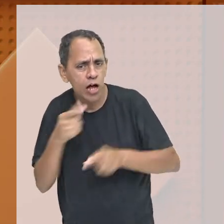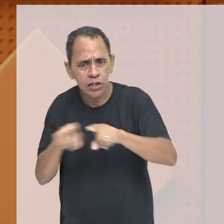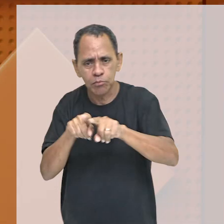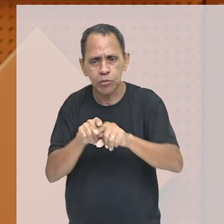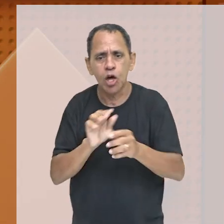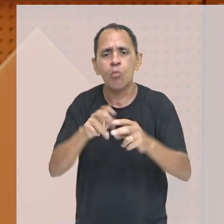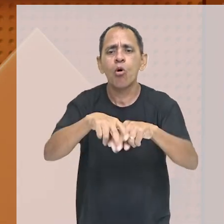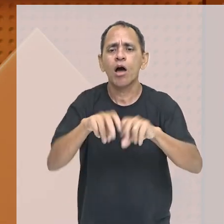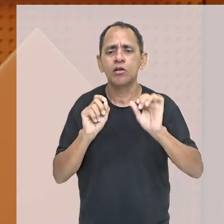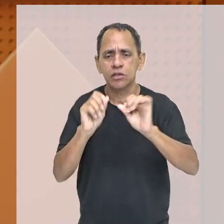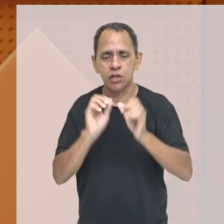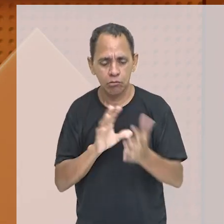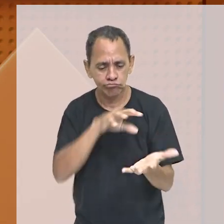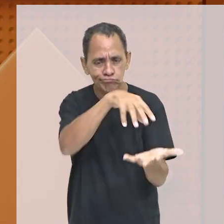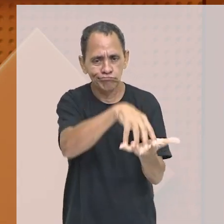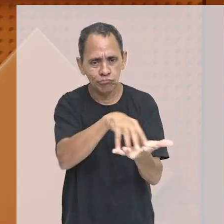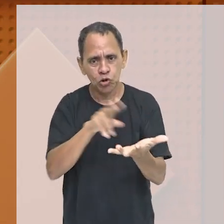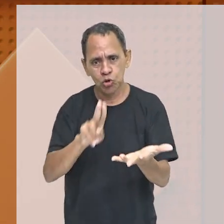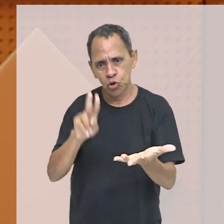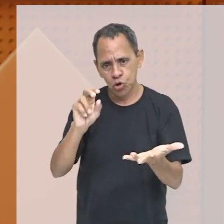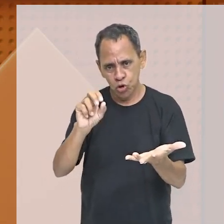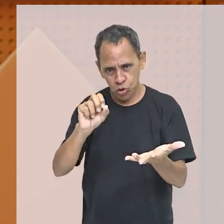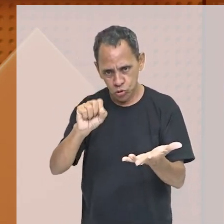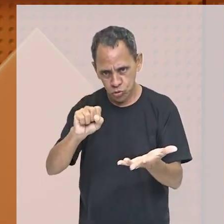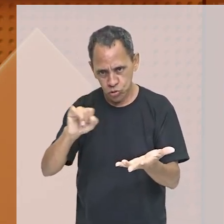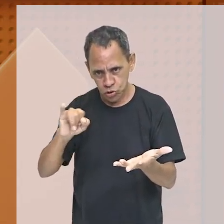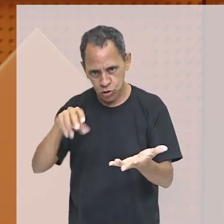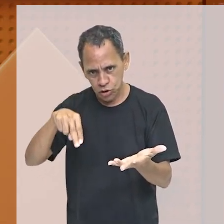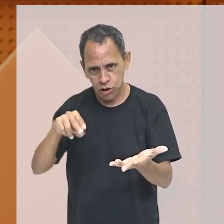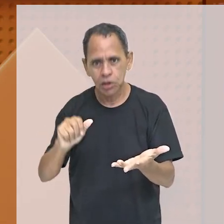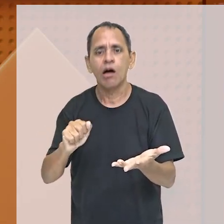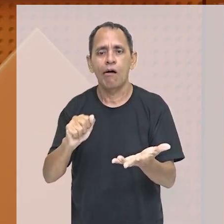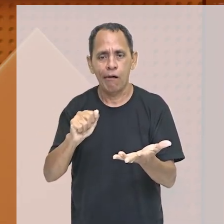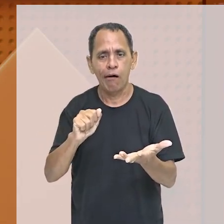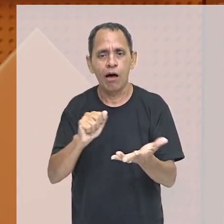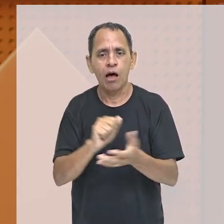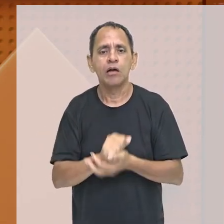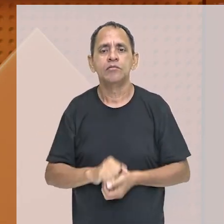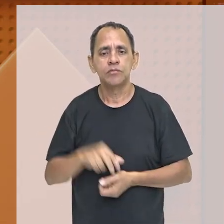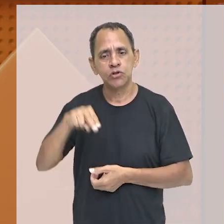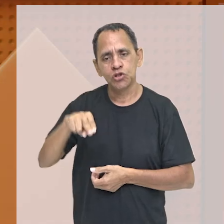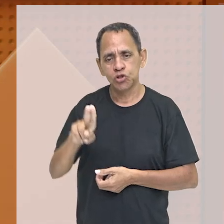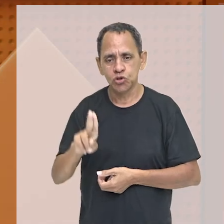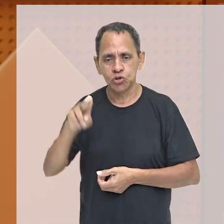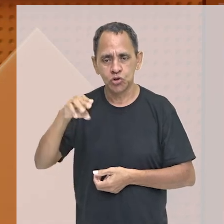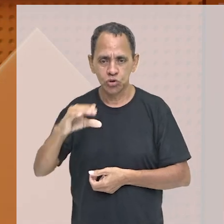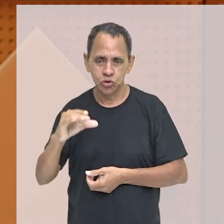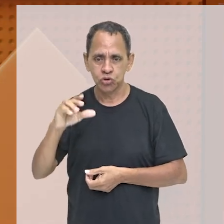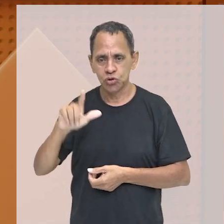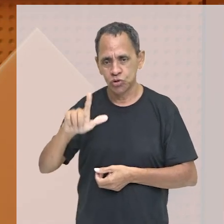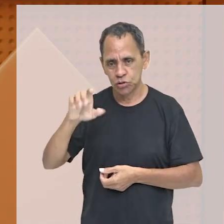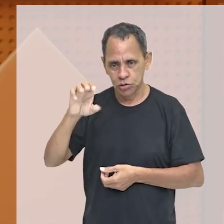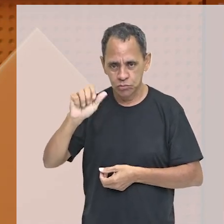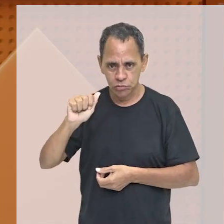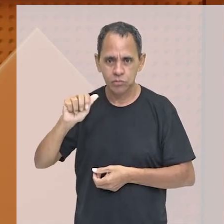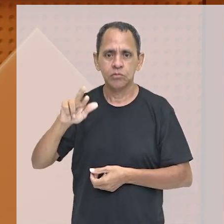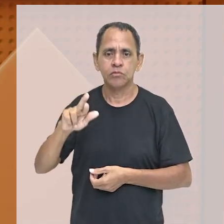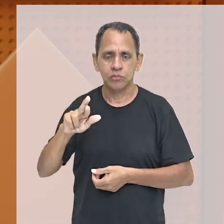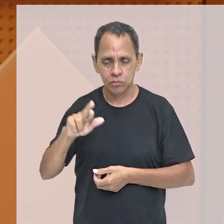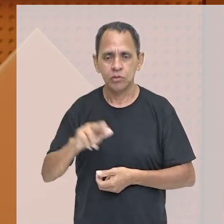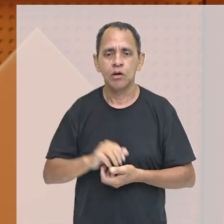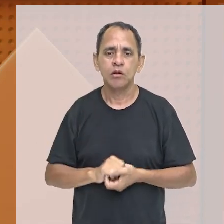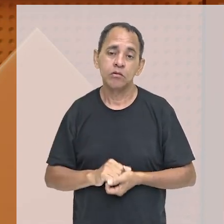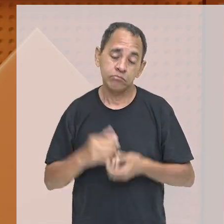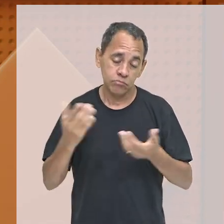isso? Então, apesar de todo o controle, toda a fiscalização que se faz, obviamente que o urânio não pode ser